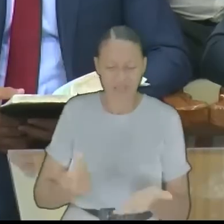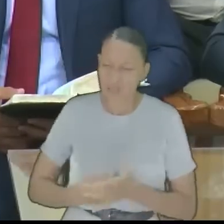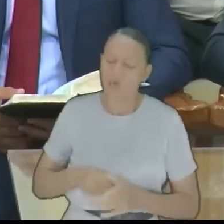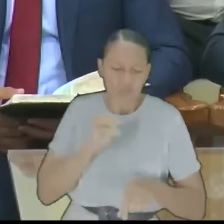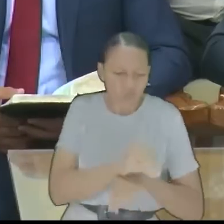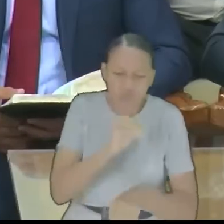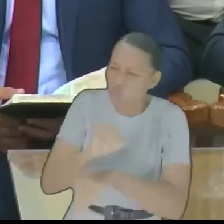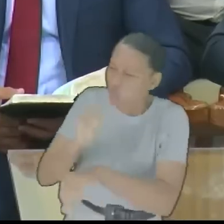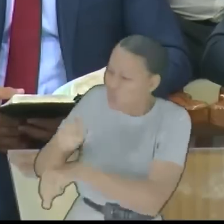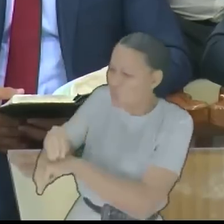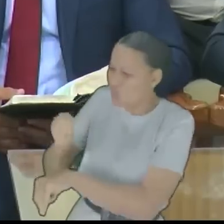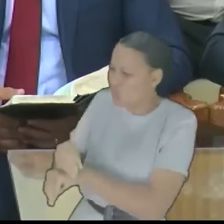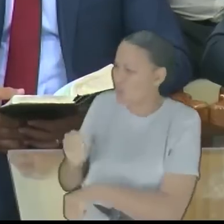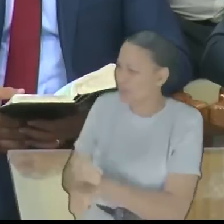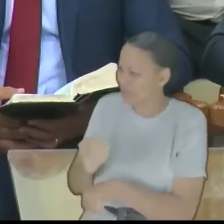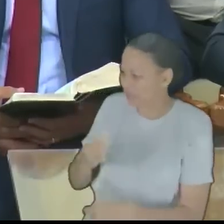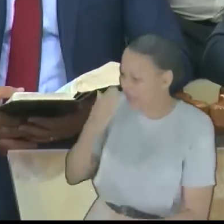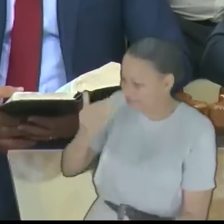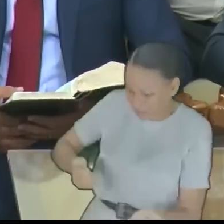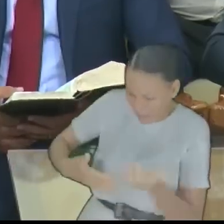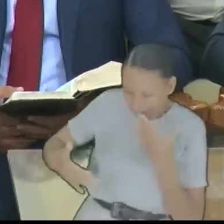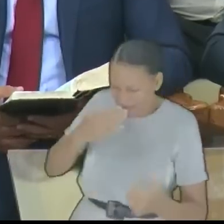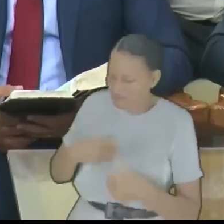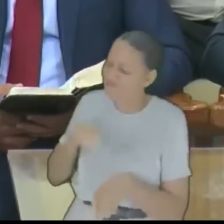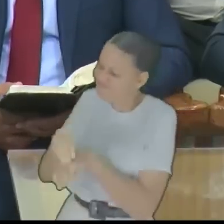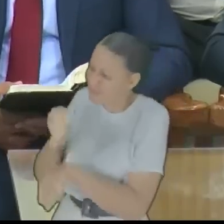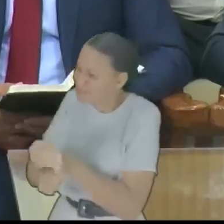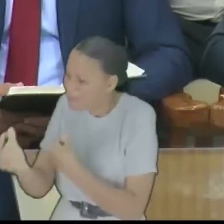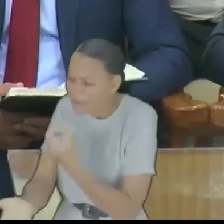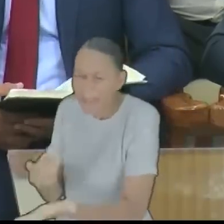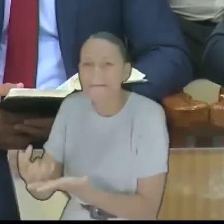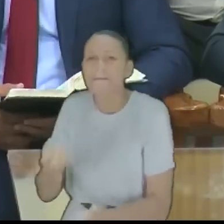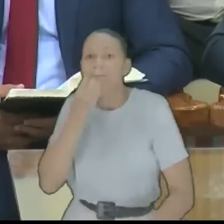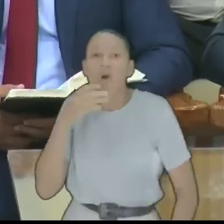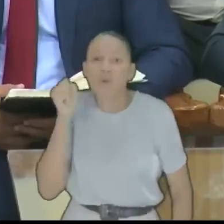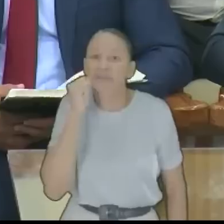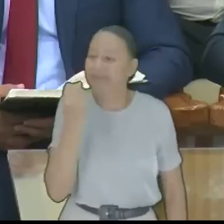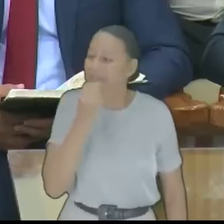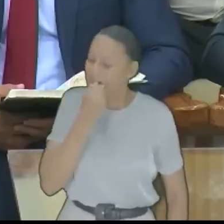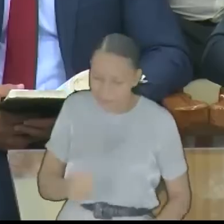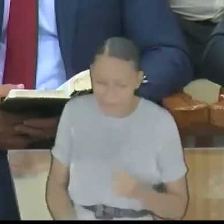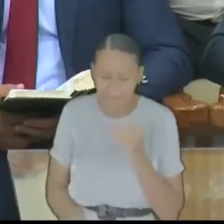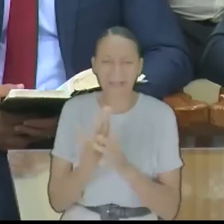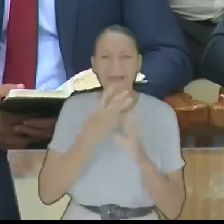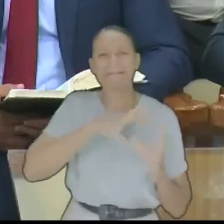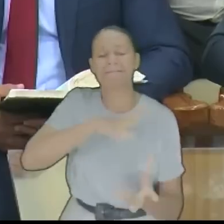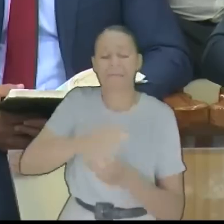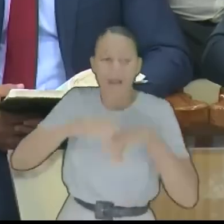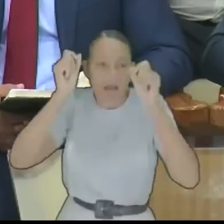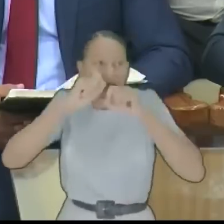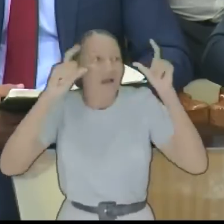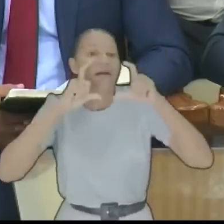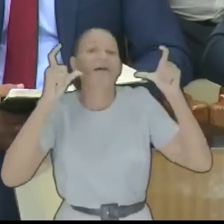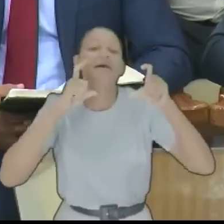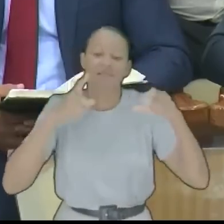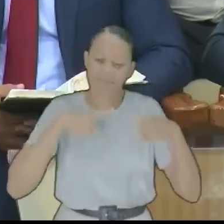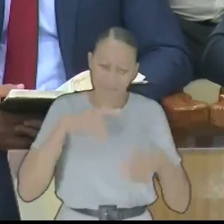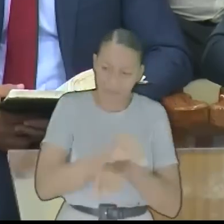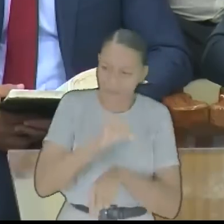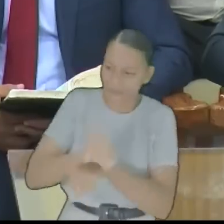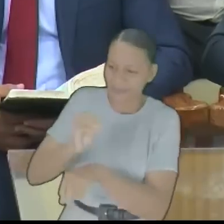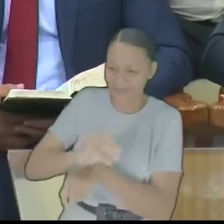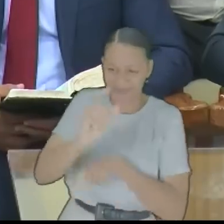de cuidar do desvalido, foi a doutrina do bom samaritano que fez o mundo despertar para cuidar